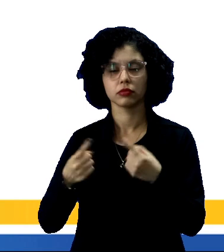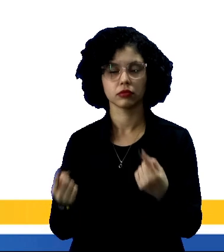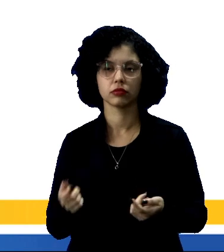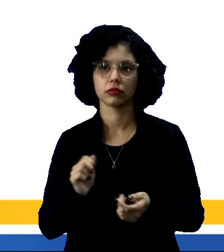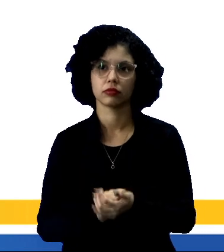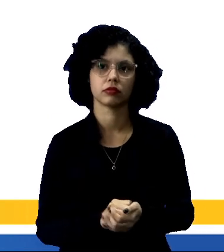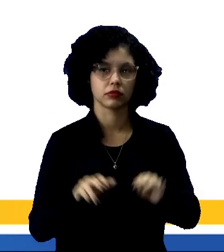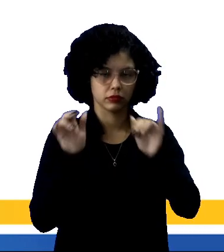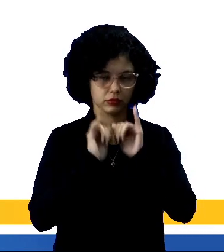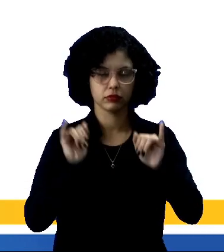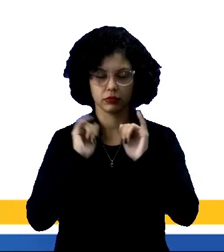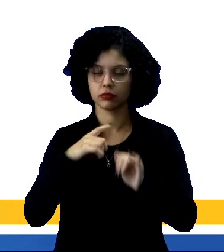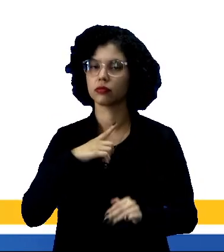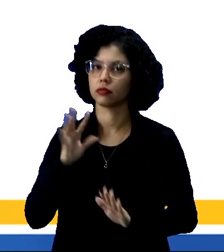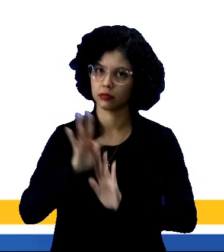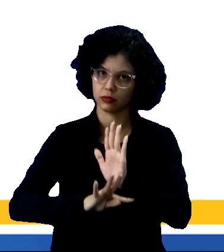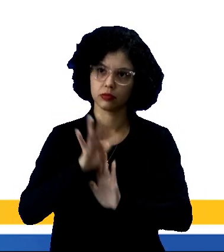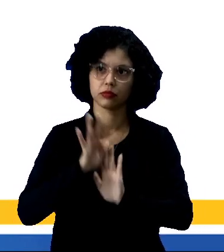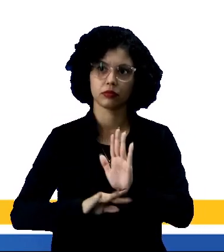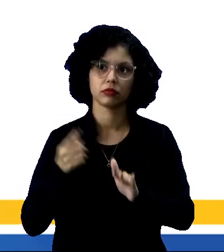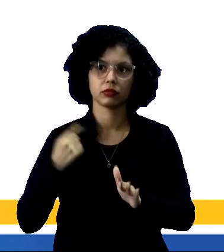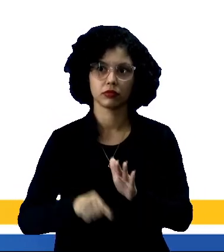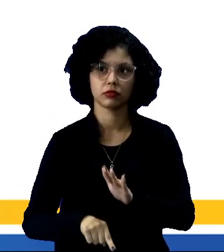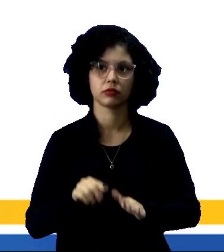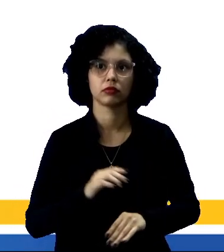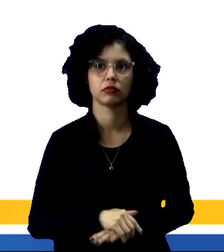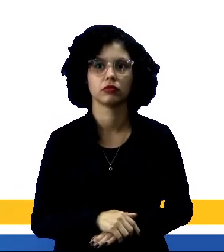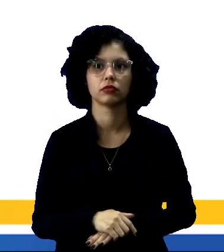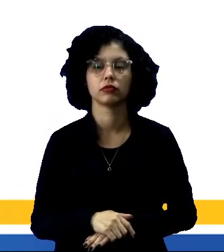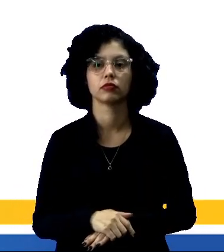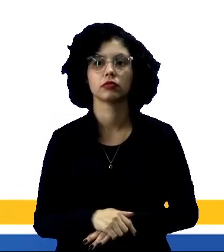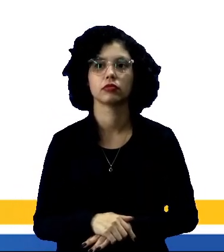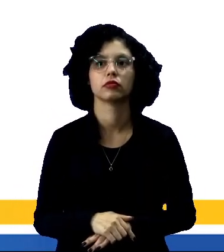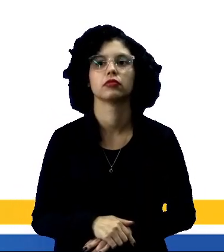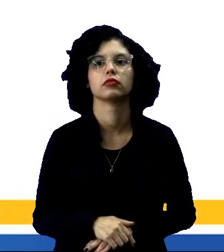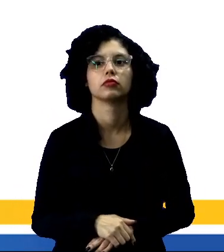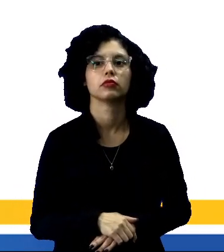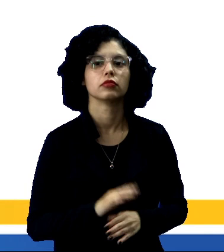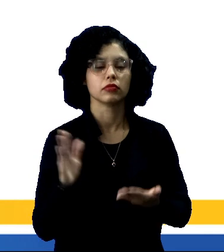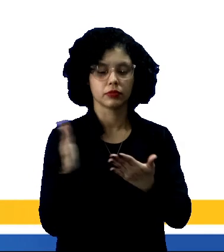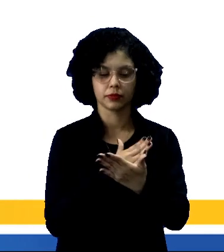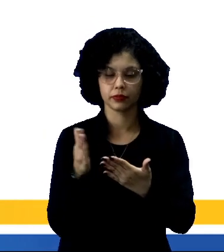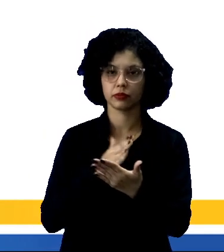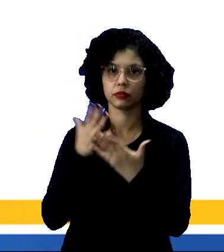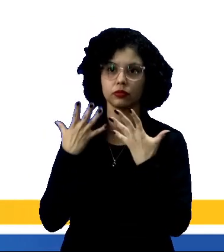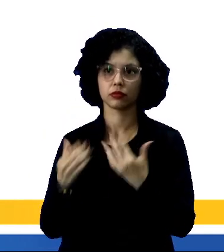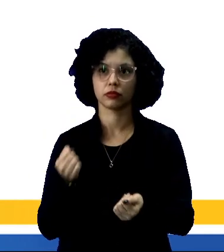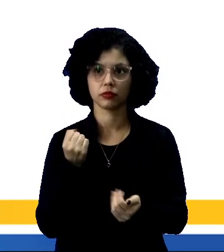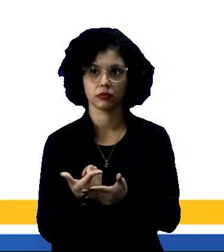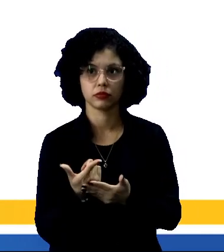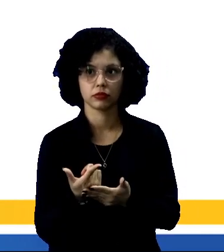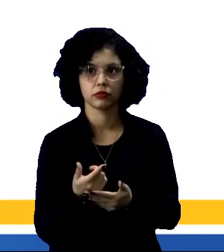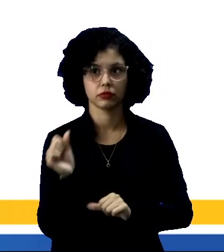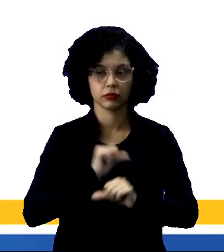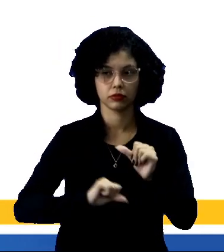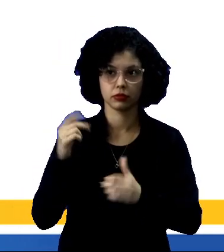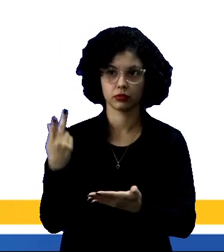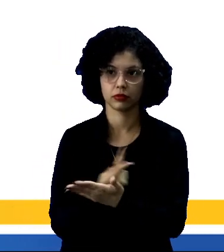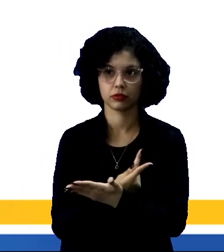embora essa informação esteja certa dentro do texto. Letra C, os cadernos adquiridos que